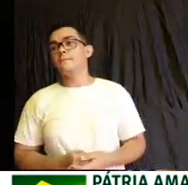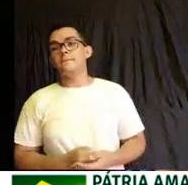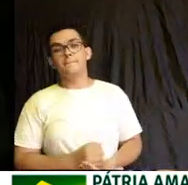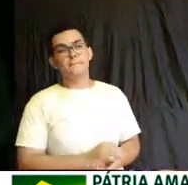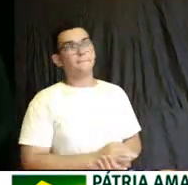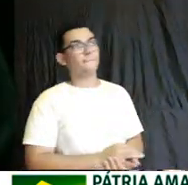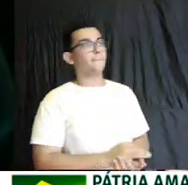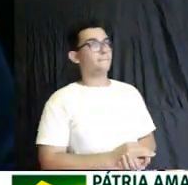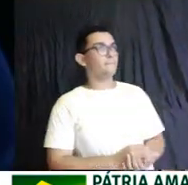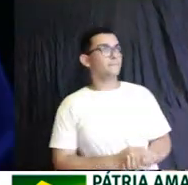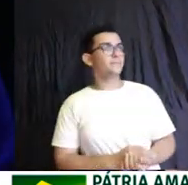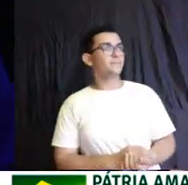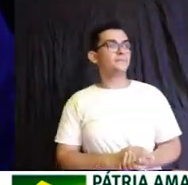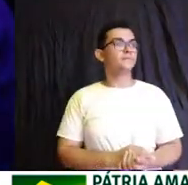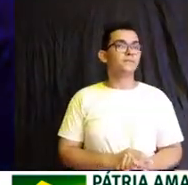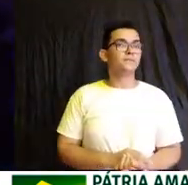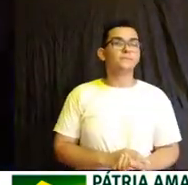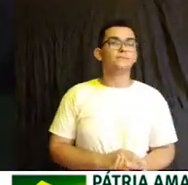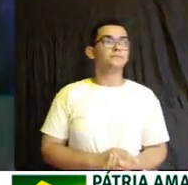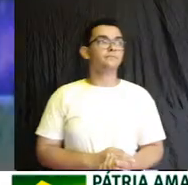Aô, no Ceará.